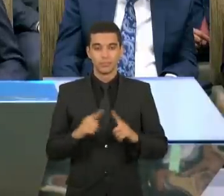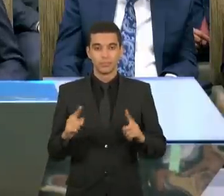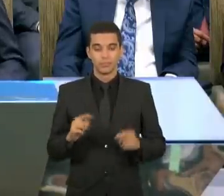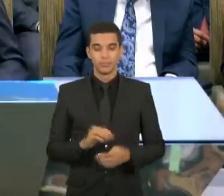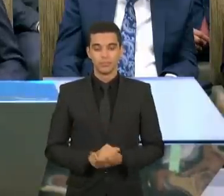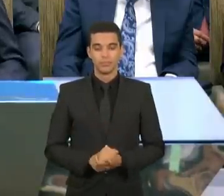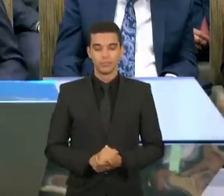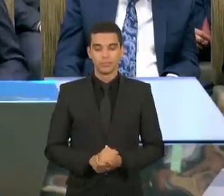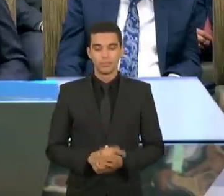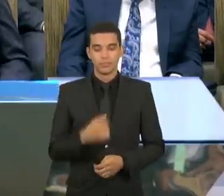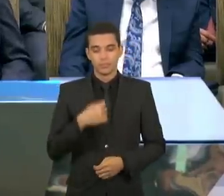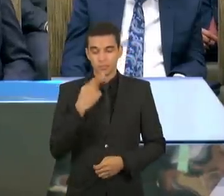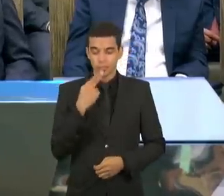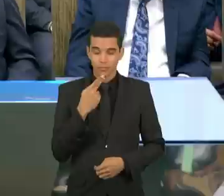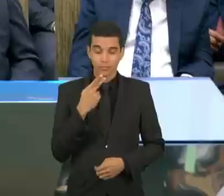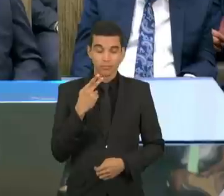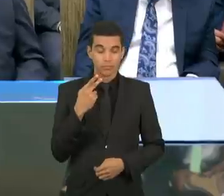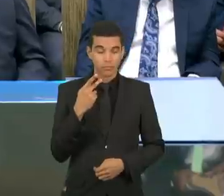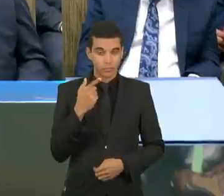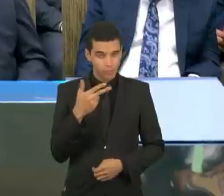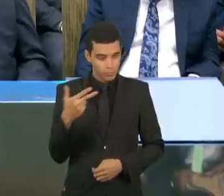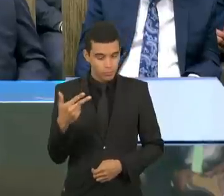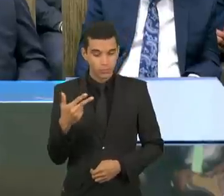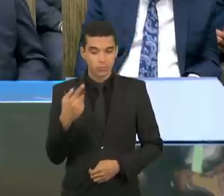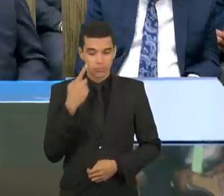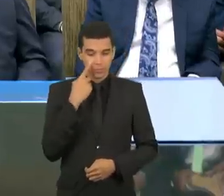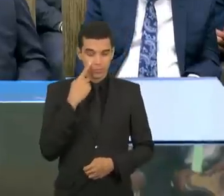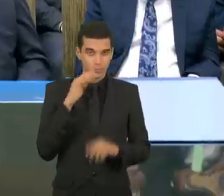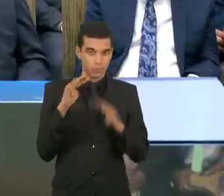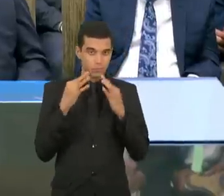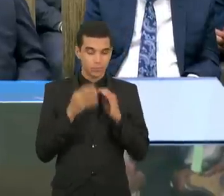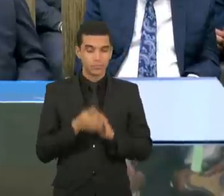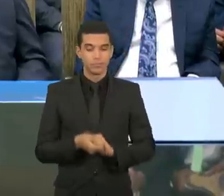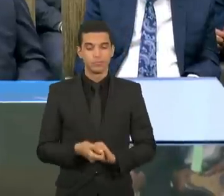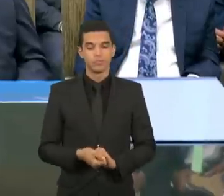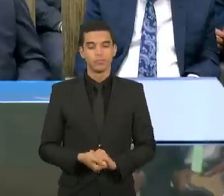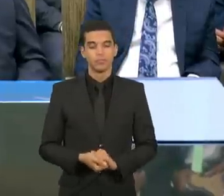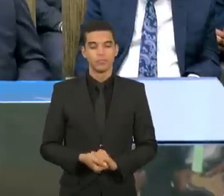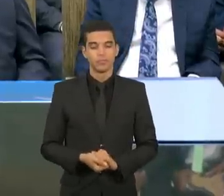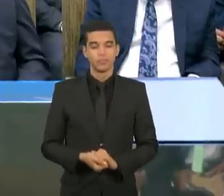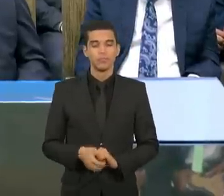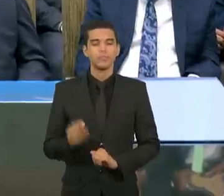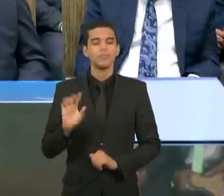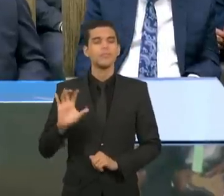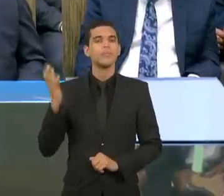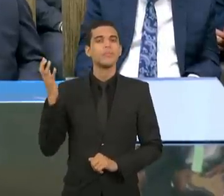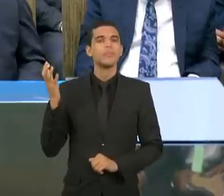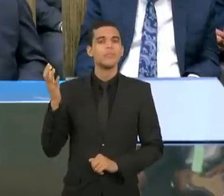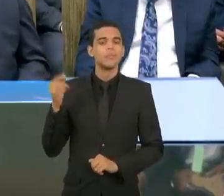eu vou dizer a você o seguinte. Olhe. O que foi que houve?